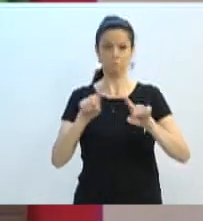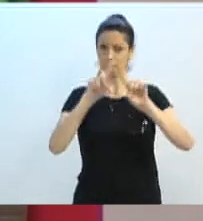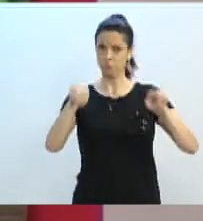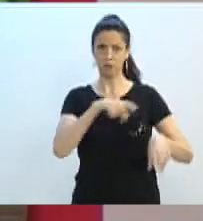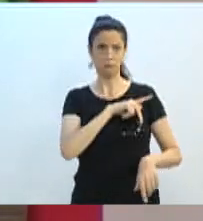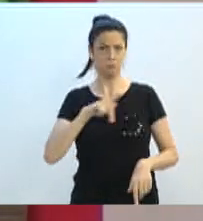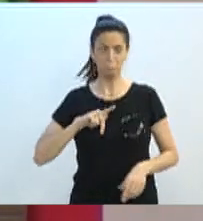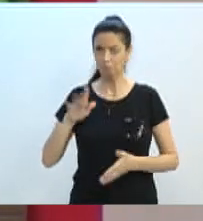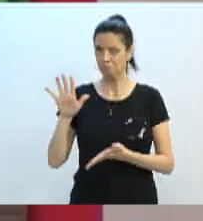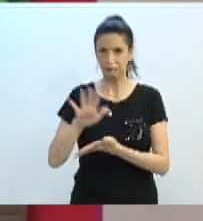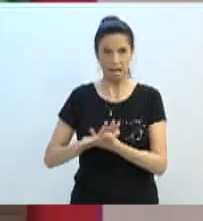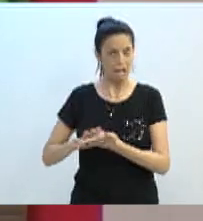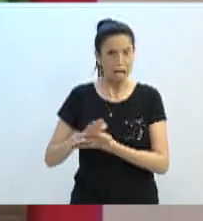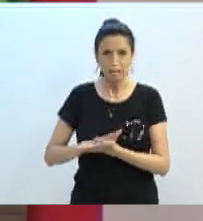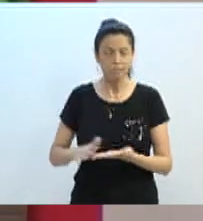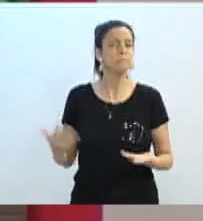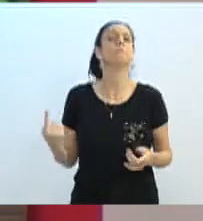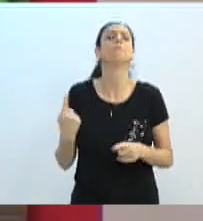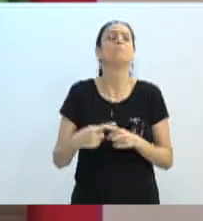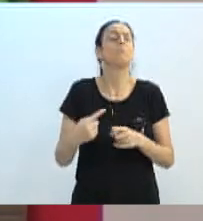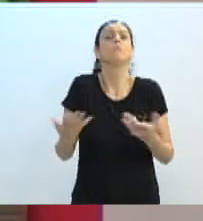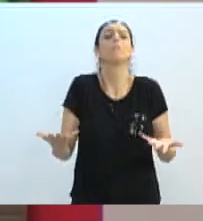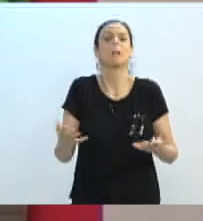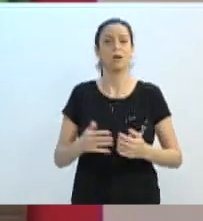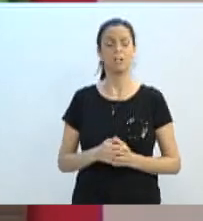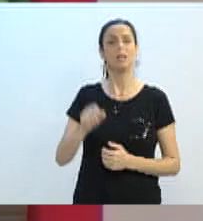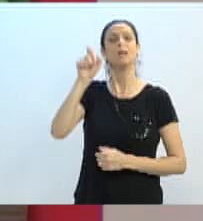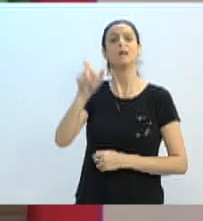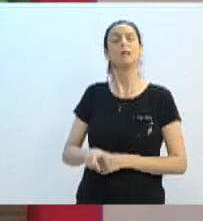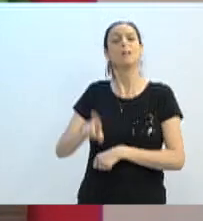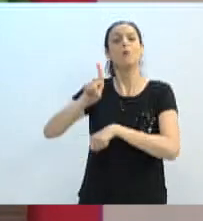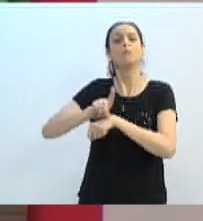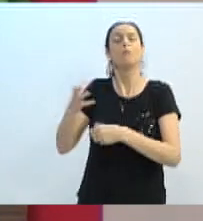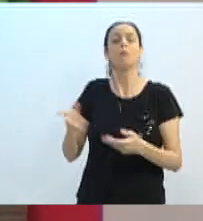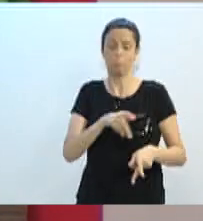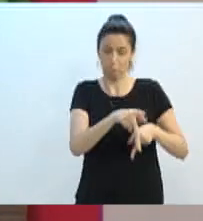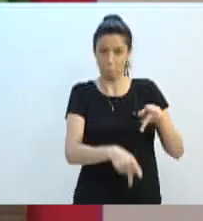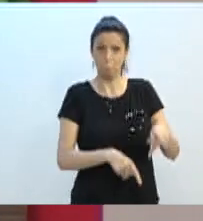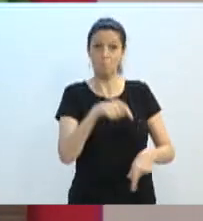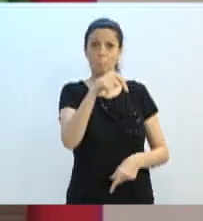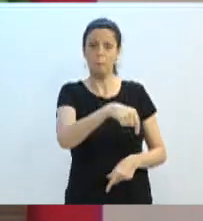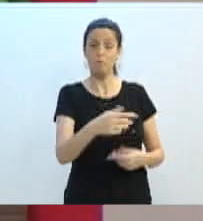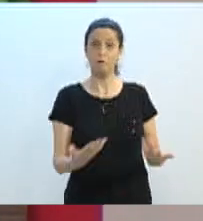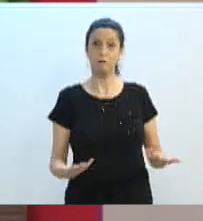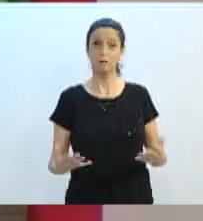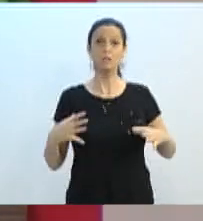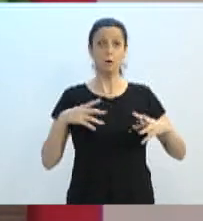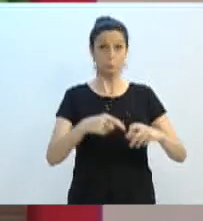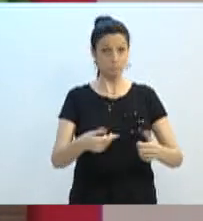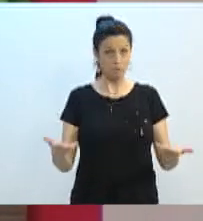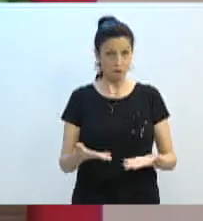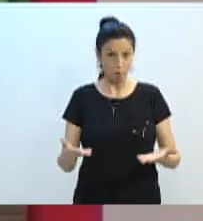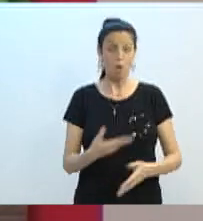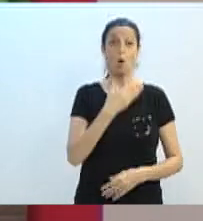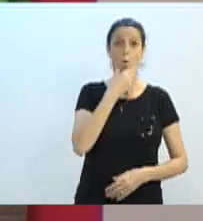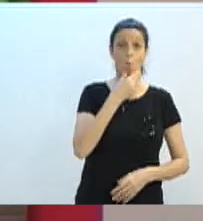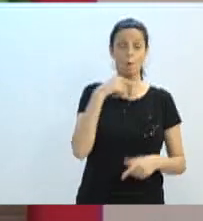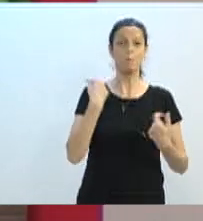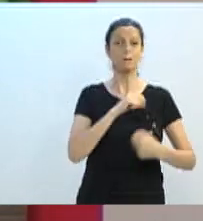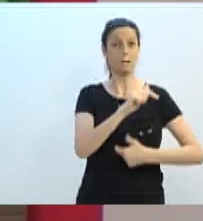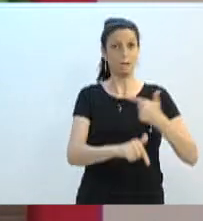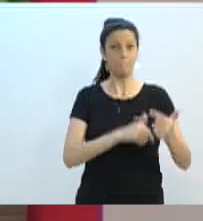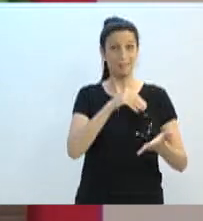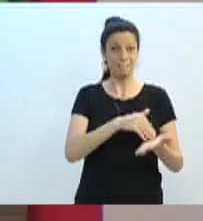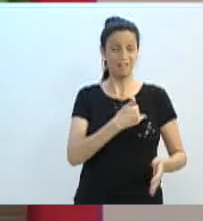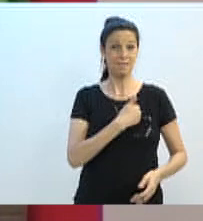não. Por quê? Quem é o patrão? O patrão é o povo. Quer dizer que todo mundo agora, os homens, têm que trabalhar até os 65